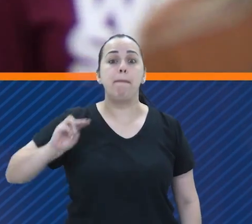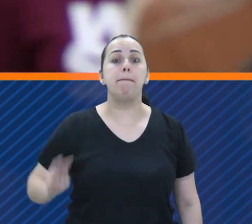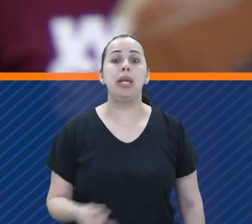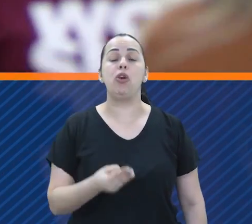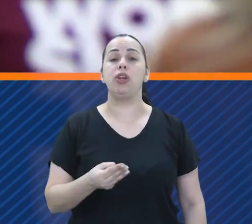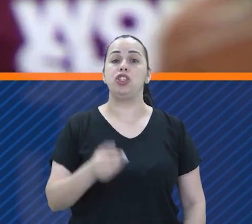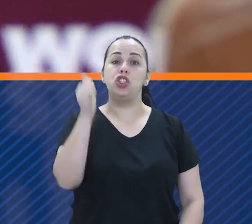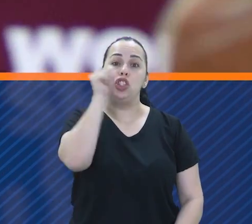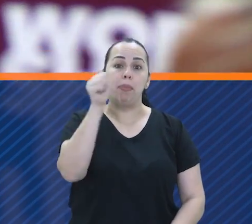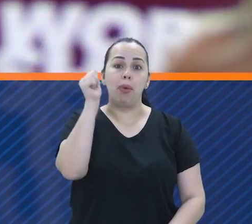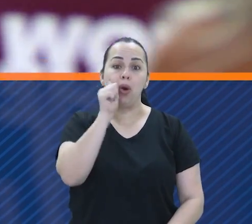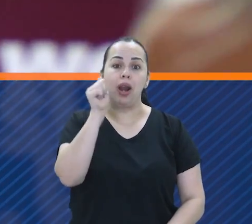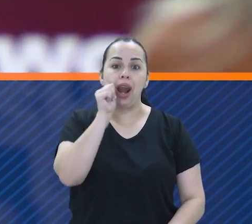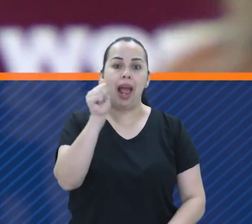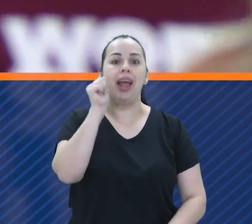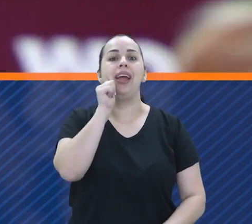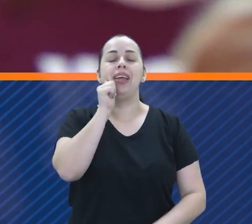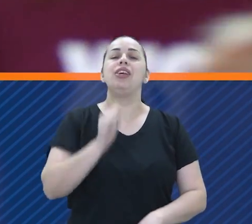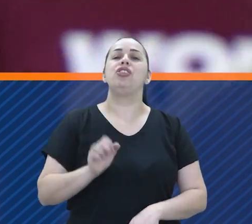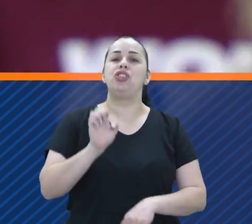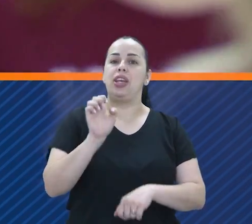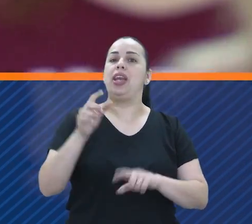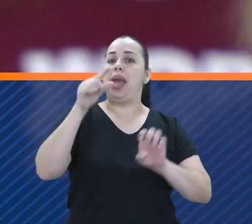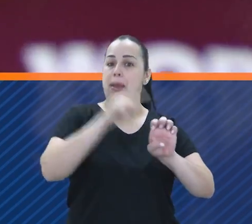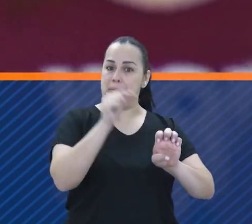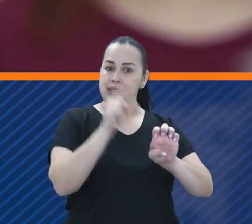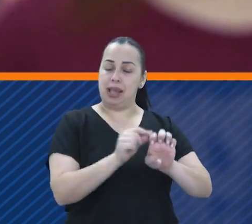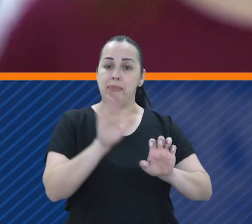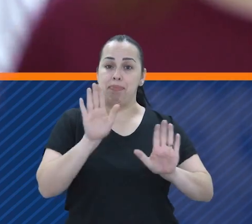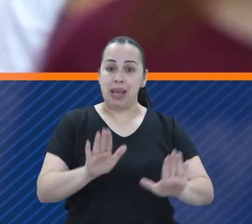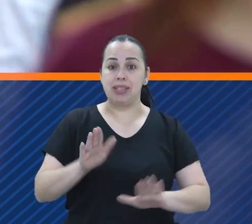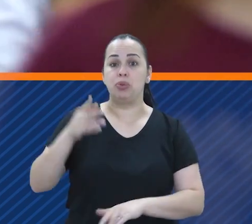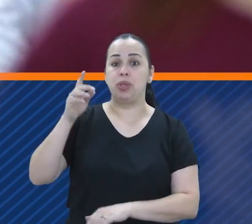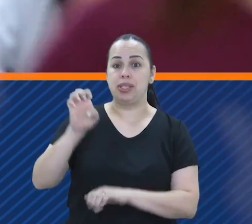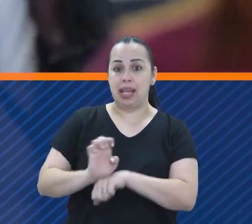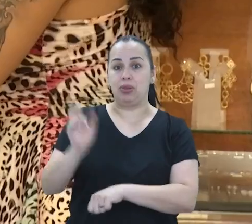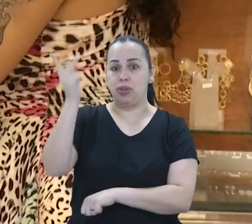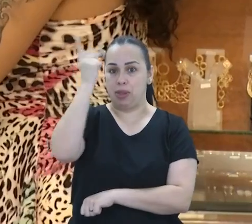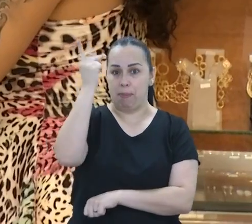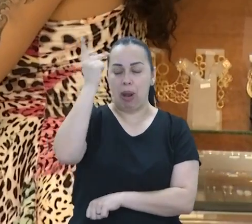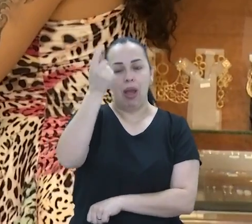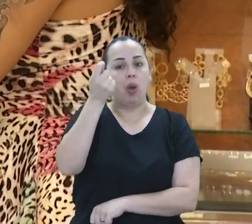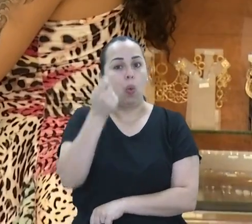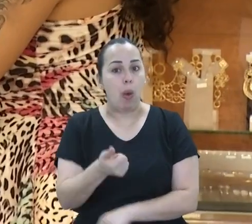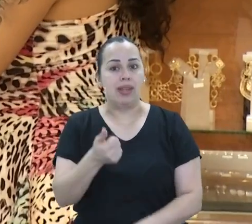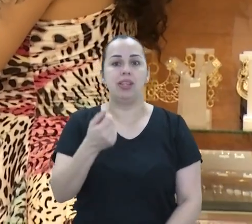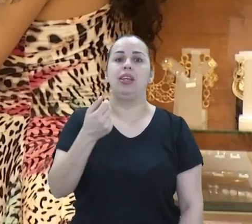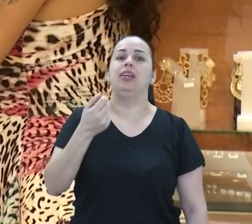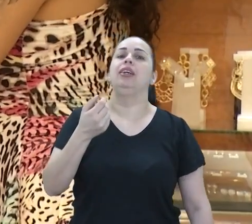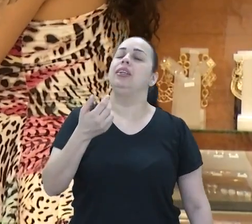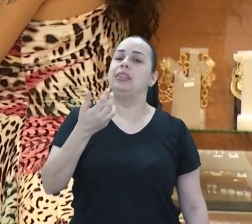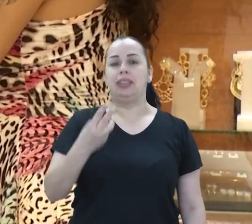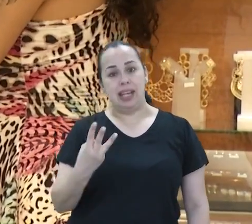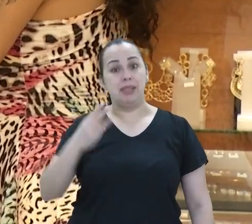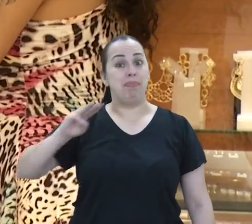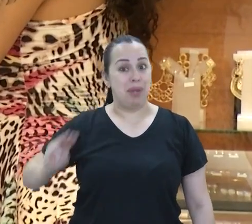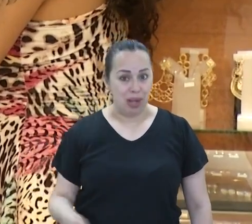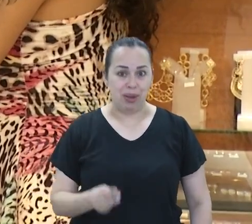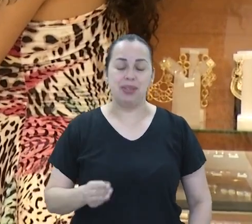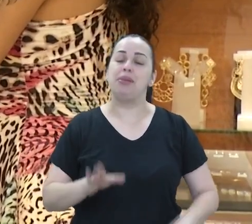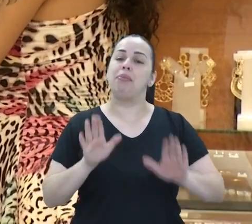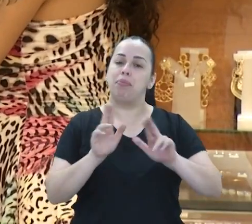mulheres empreendedoras. Só em São Paulo são 2,5 milhões. Apesar dos números expressivos,